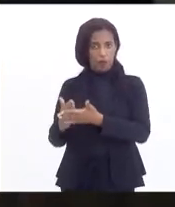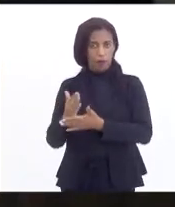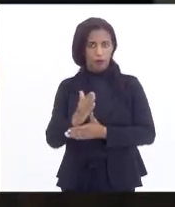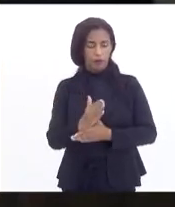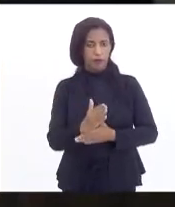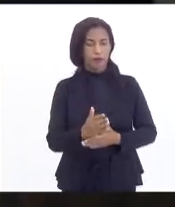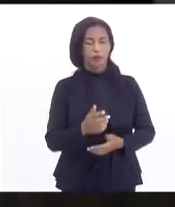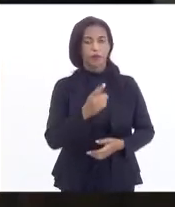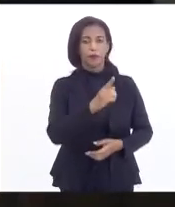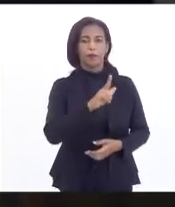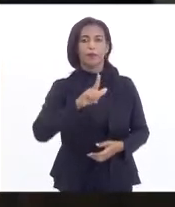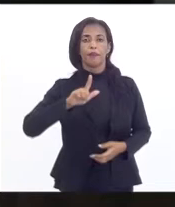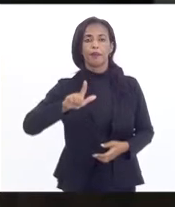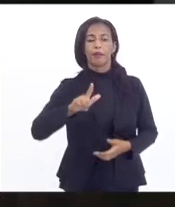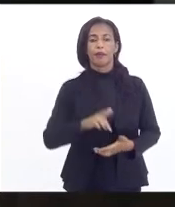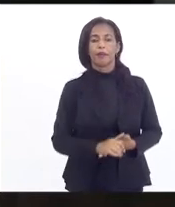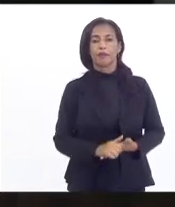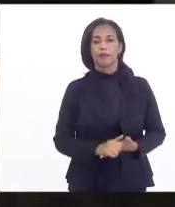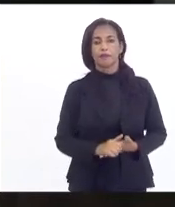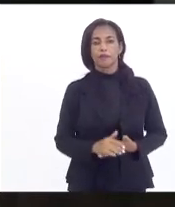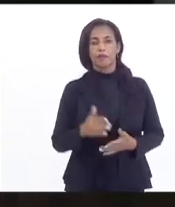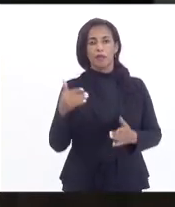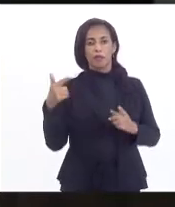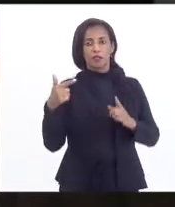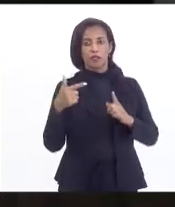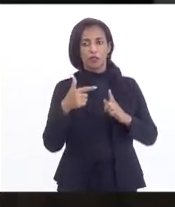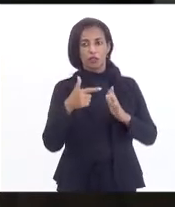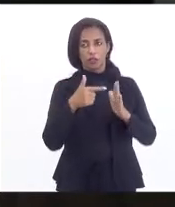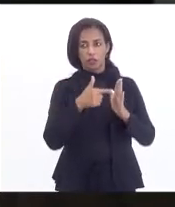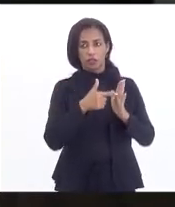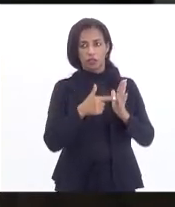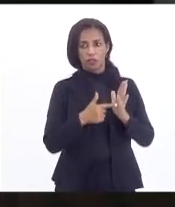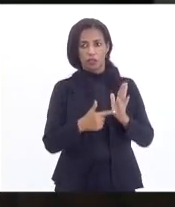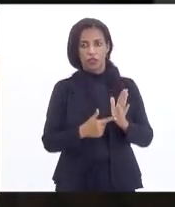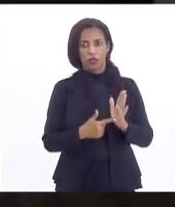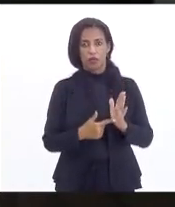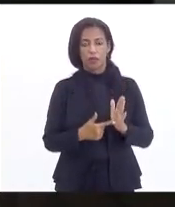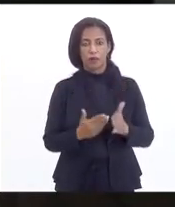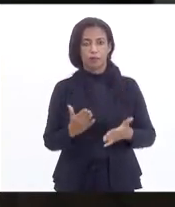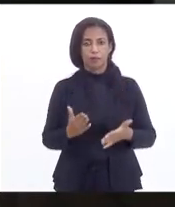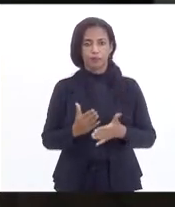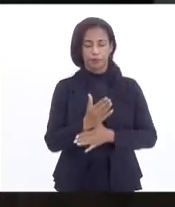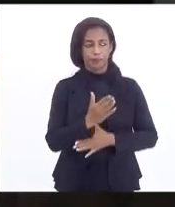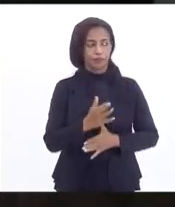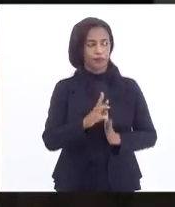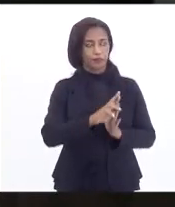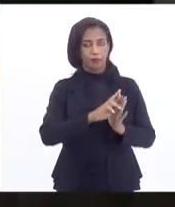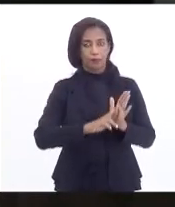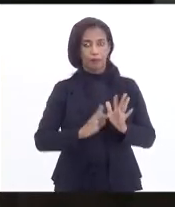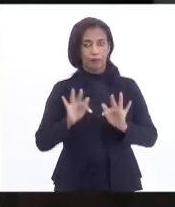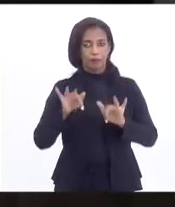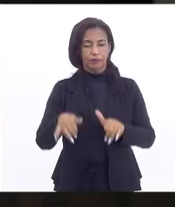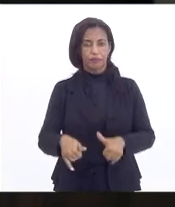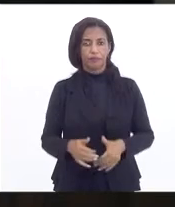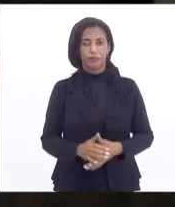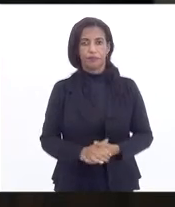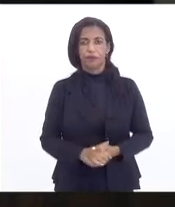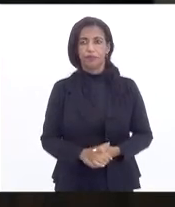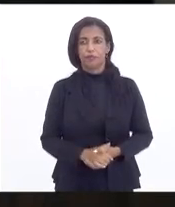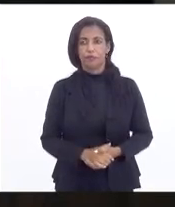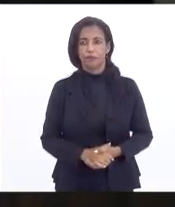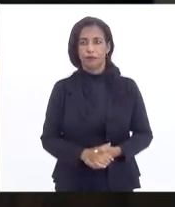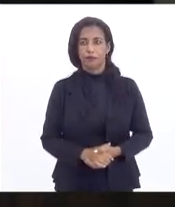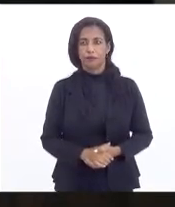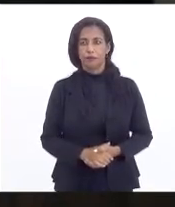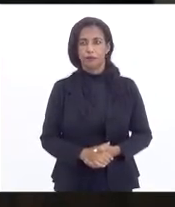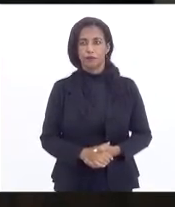votação, projeto, a indicação assim emendada. Senhores que aprovam, permaneçam como estão, aprovado. Vai à redação final.